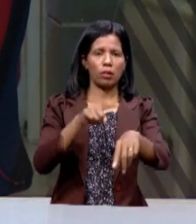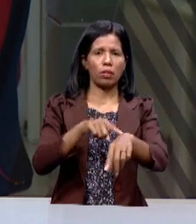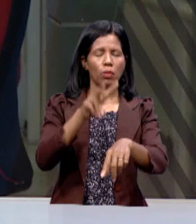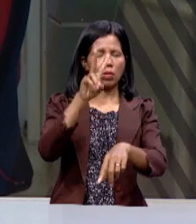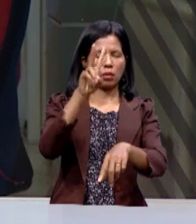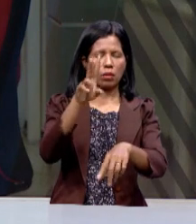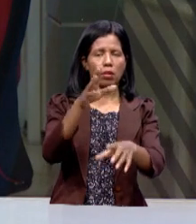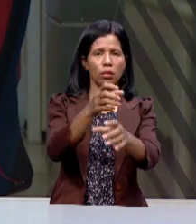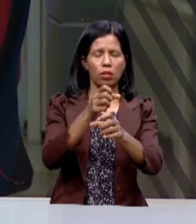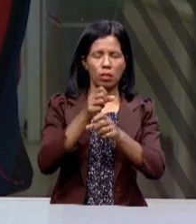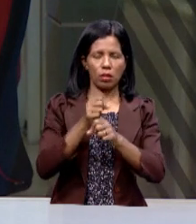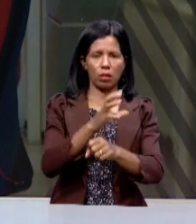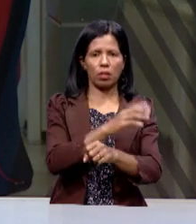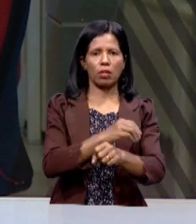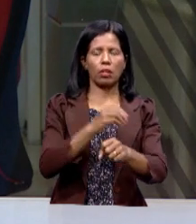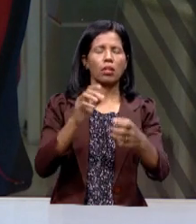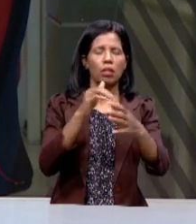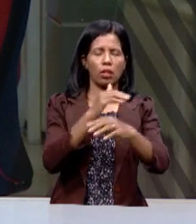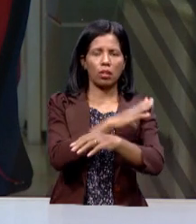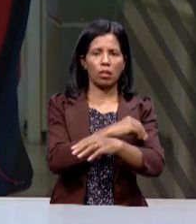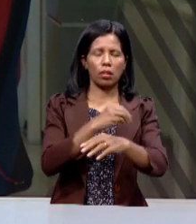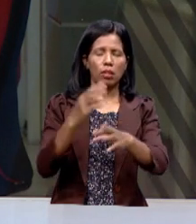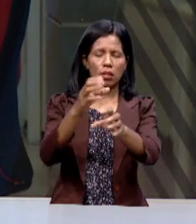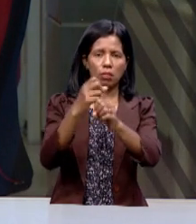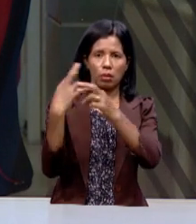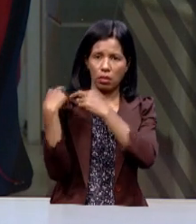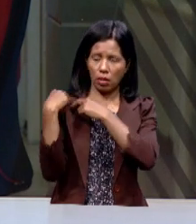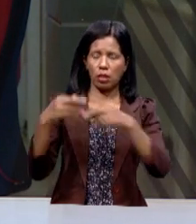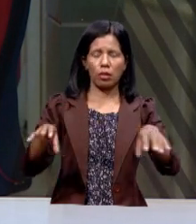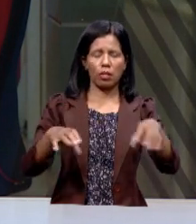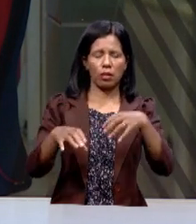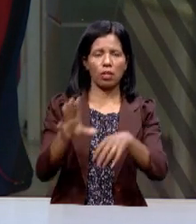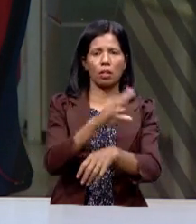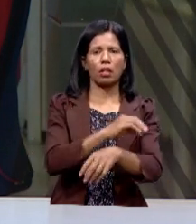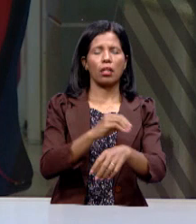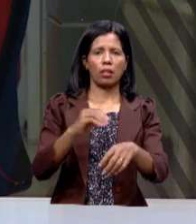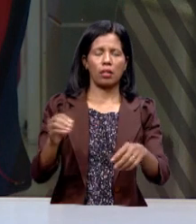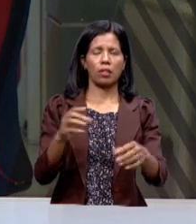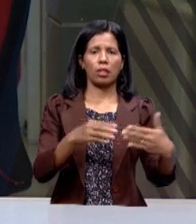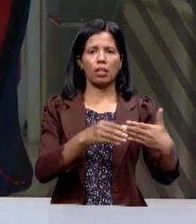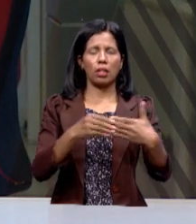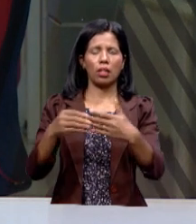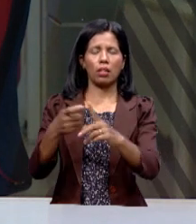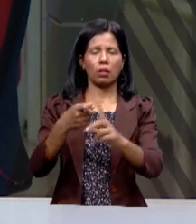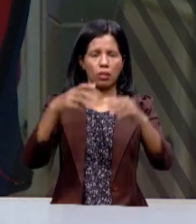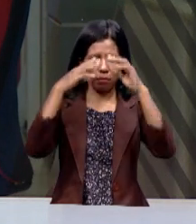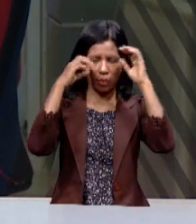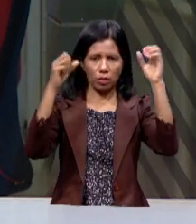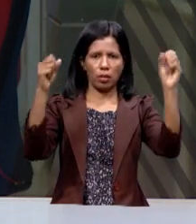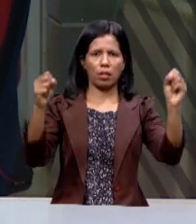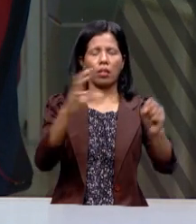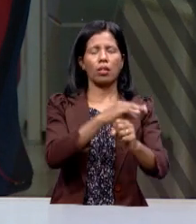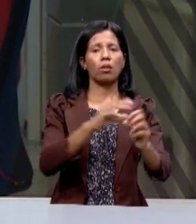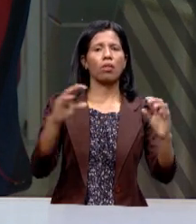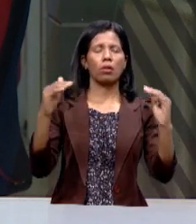se opôs-se à reunião solene Congresso Nacional Brasil, Nian, reunião solene Idané, lidera o vice-presidente Senado Congresso